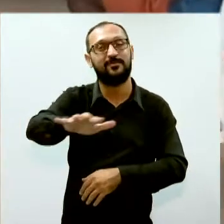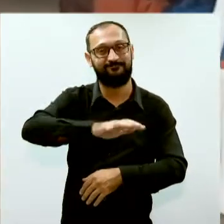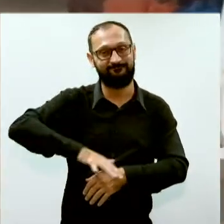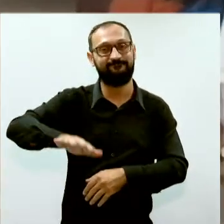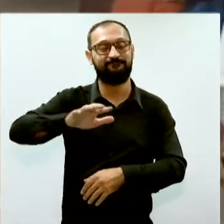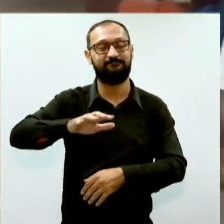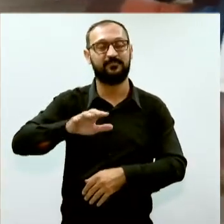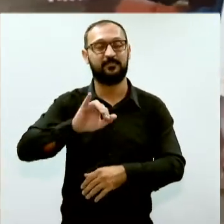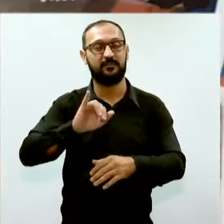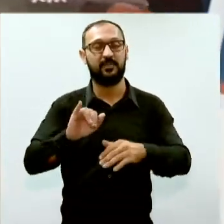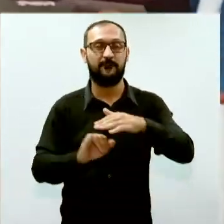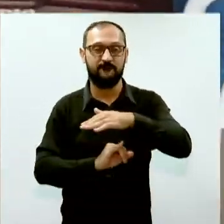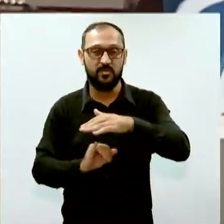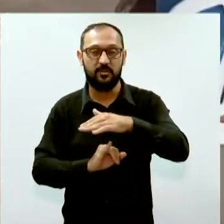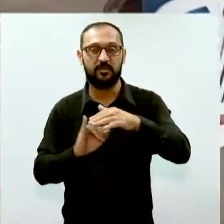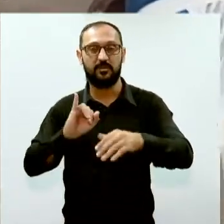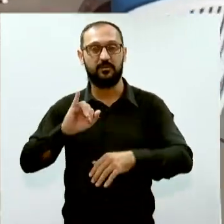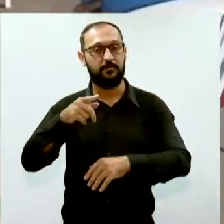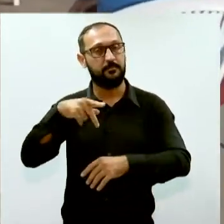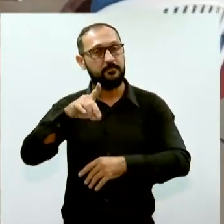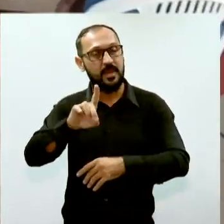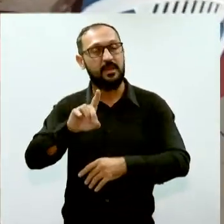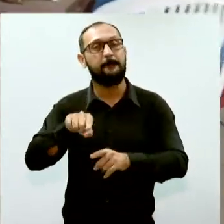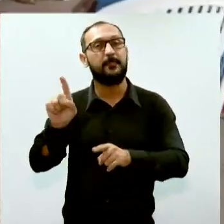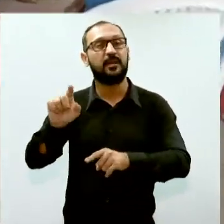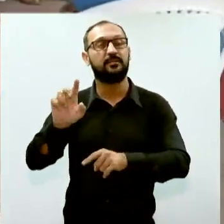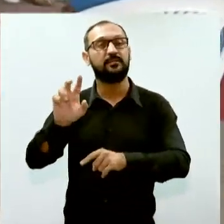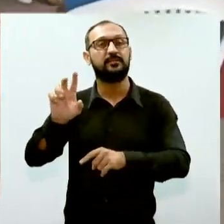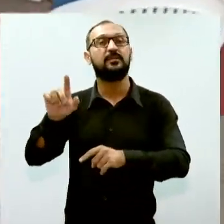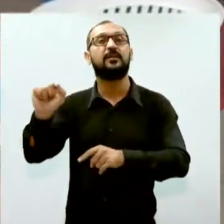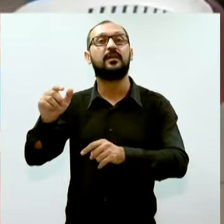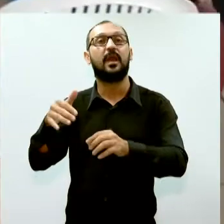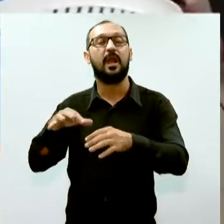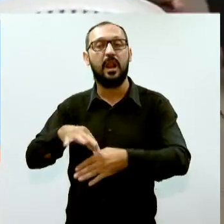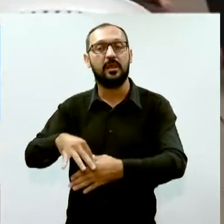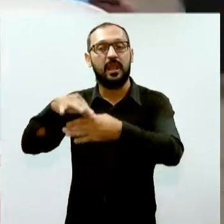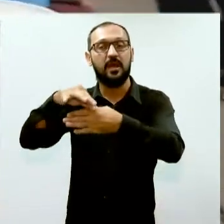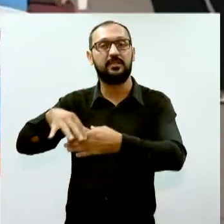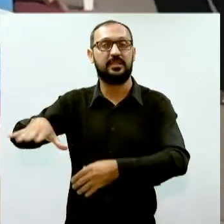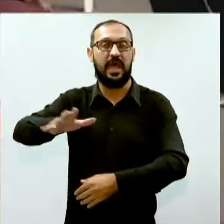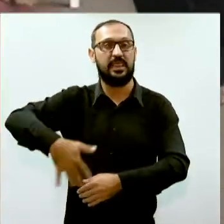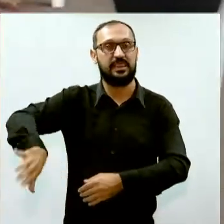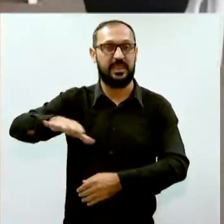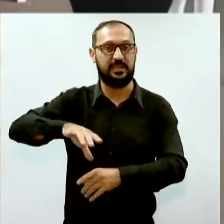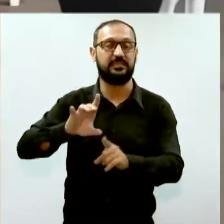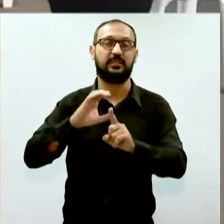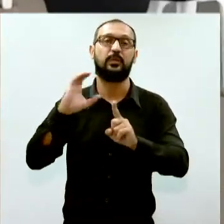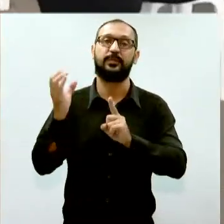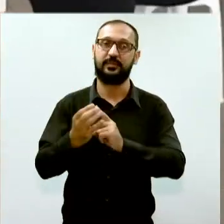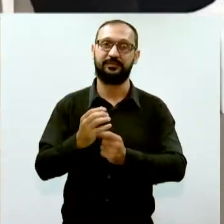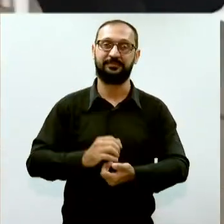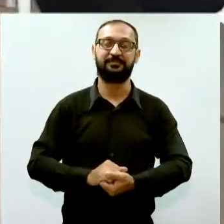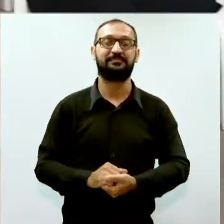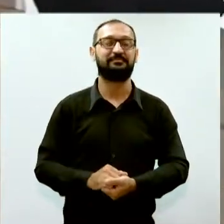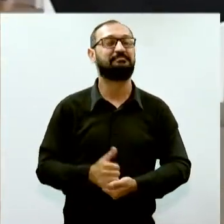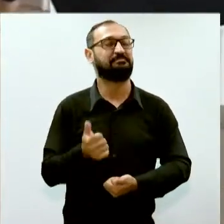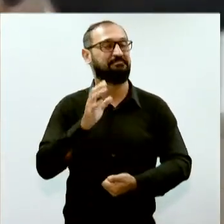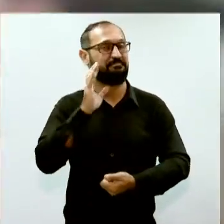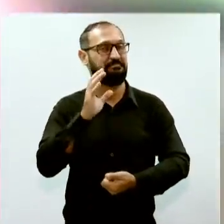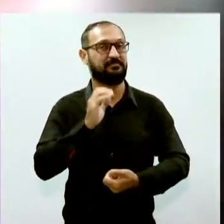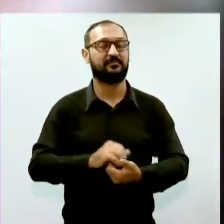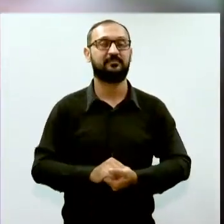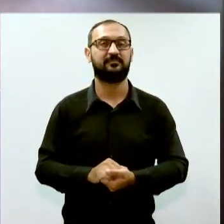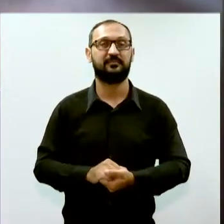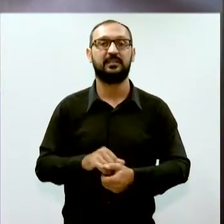IPED acaba puxando frente, mas a autoria ela é compartilhada e o protagonismo é das comunidades. Bacana.